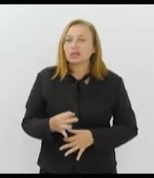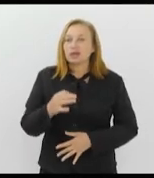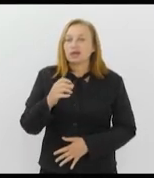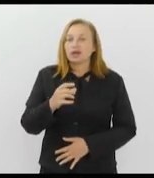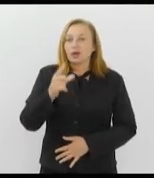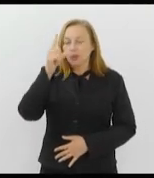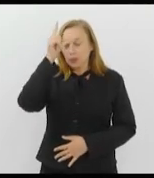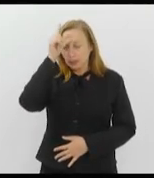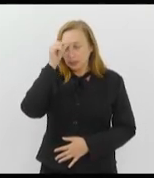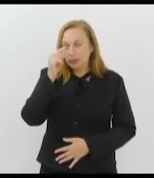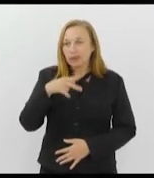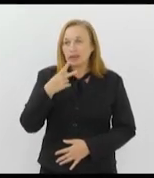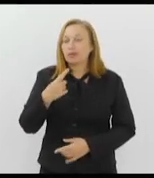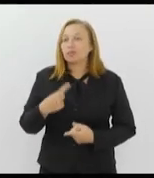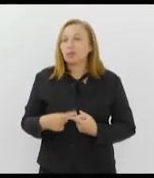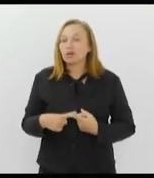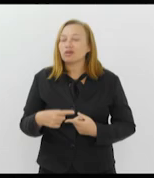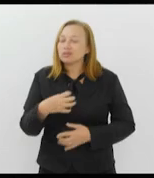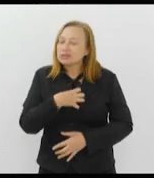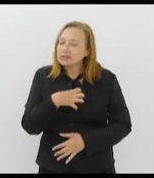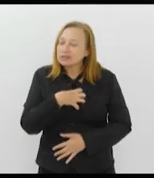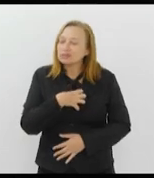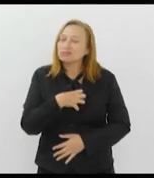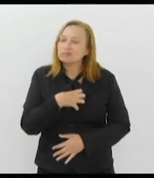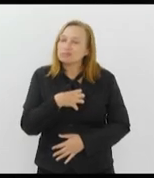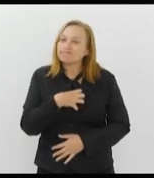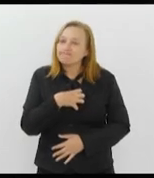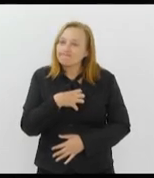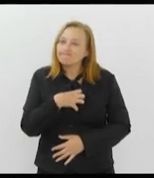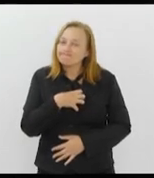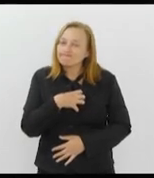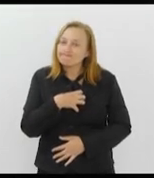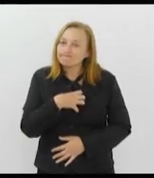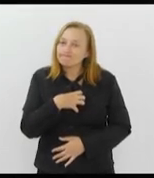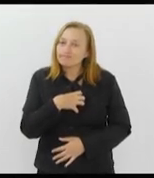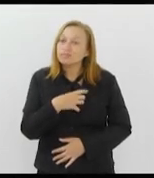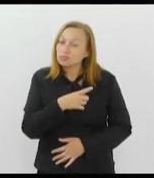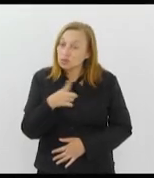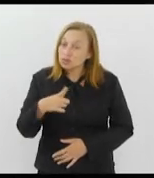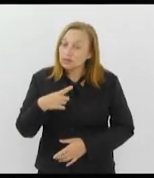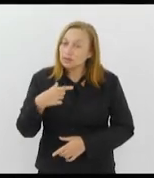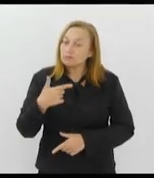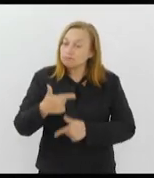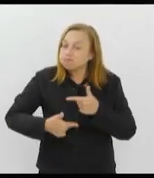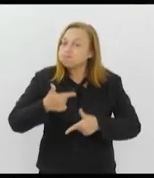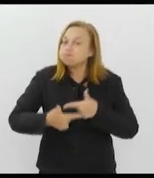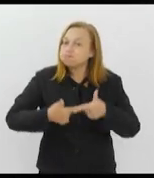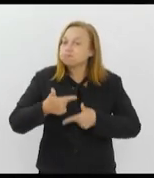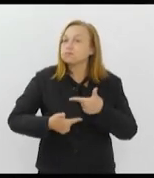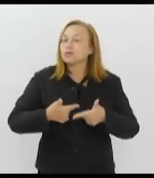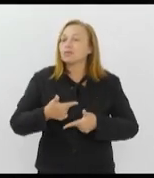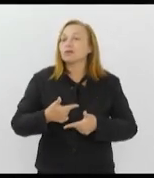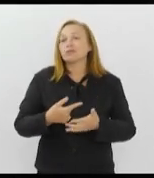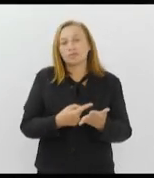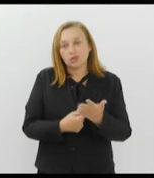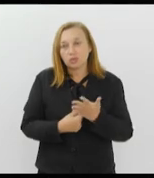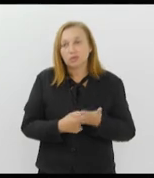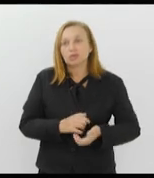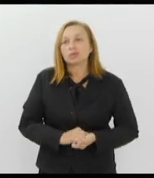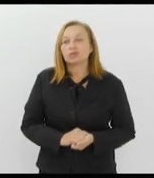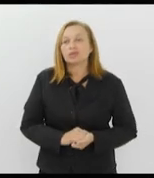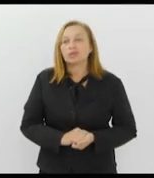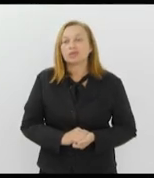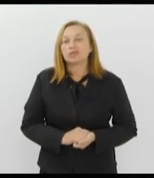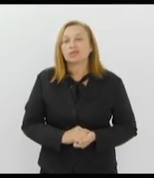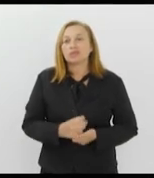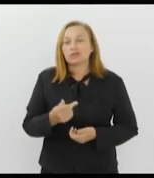vocês. Porque eu sinto na pele de vocês o tanto que vocês trabalham, o tanto que vocês me ajudam. Isso eu